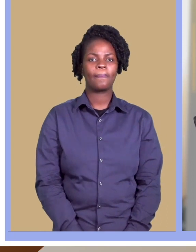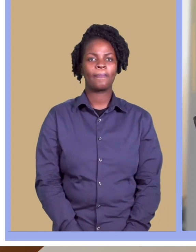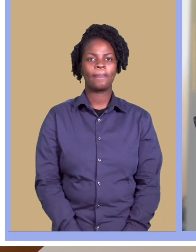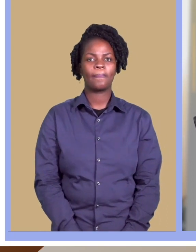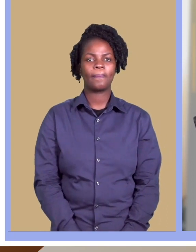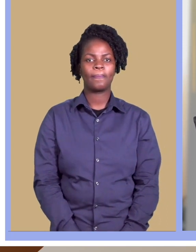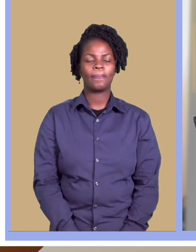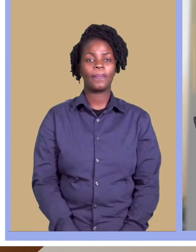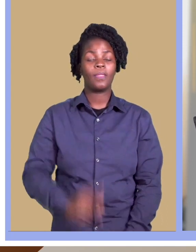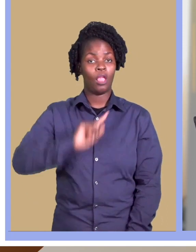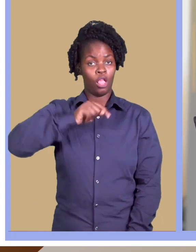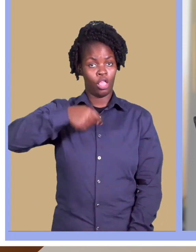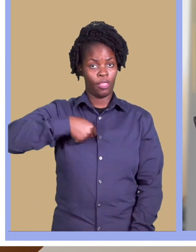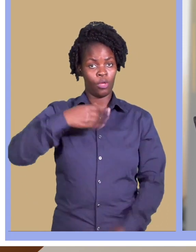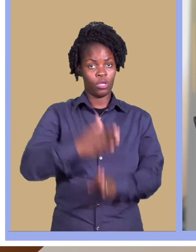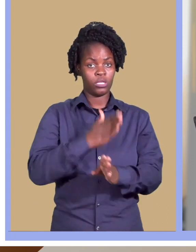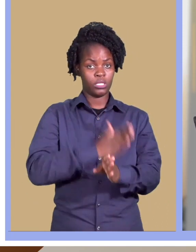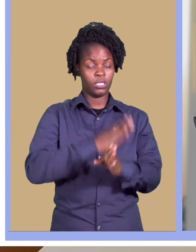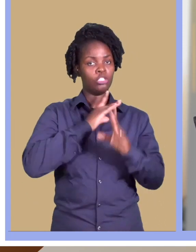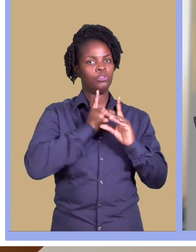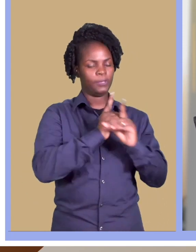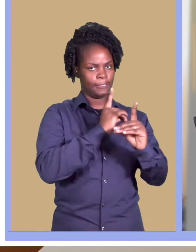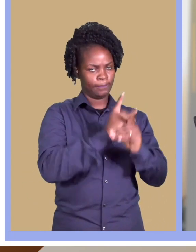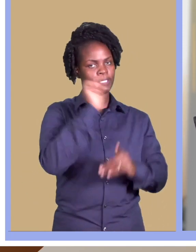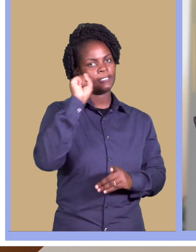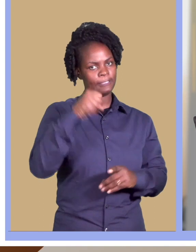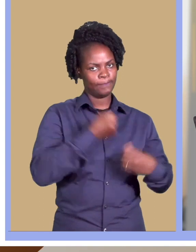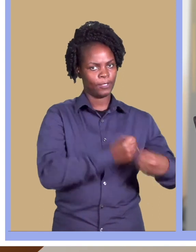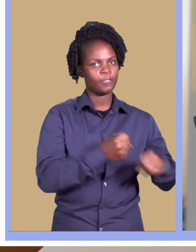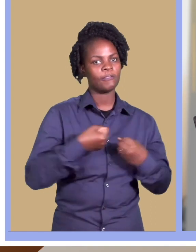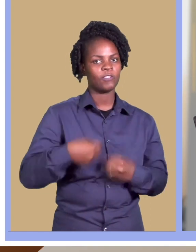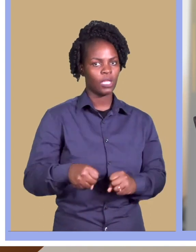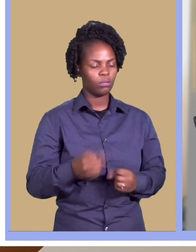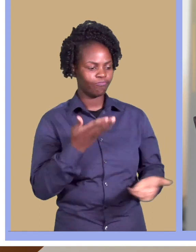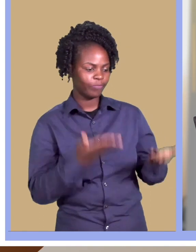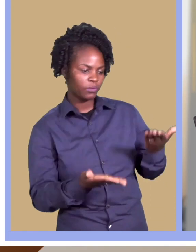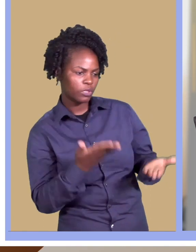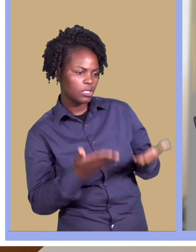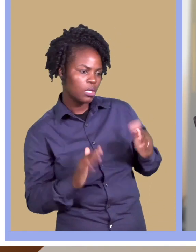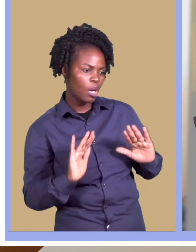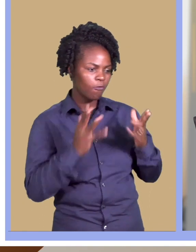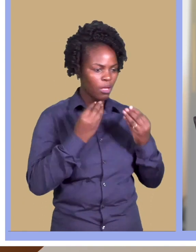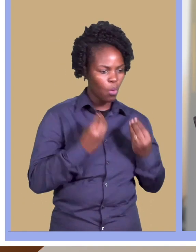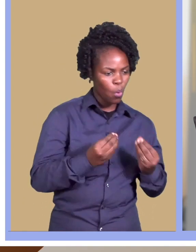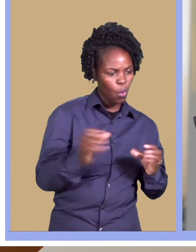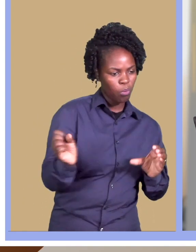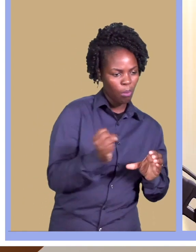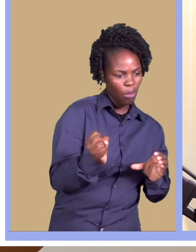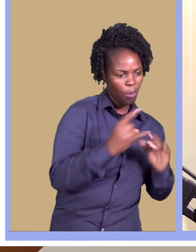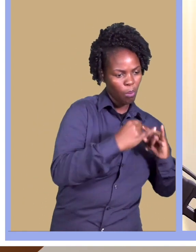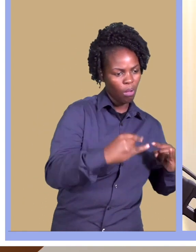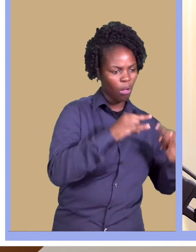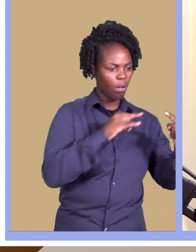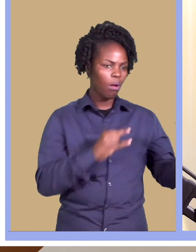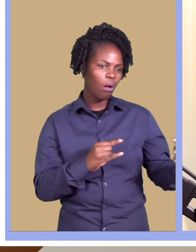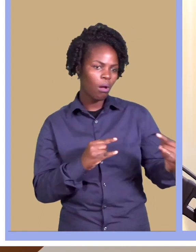nós já participamos de alguns exercícios de avaliação de necessidades, porque depois de uma emergência, depois de um fenômeno, um